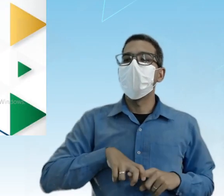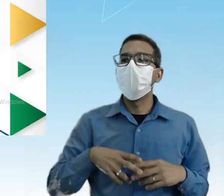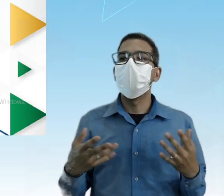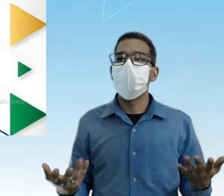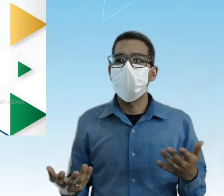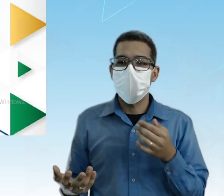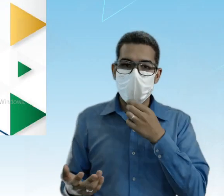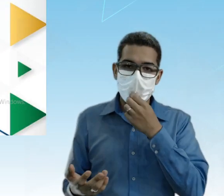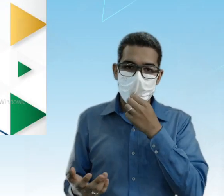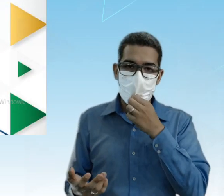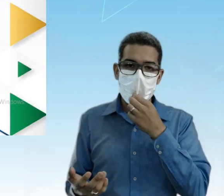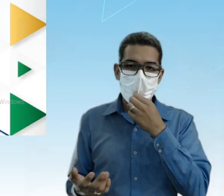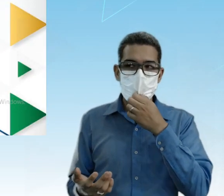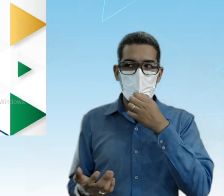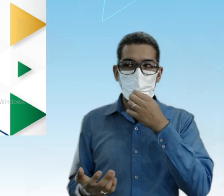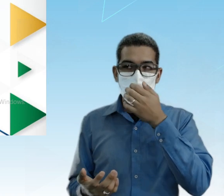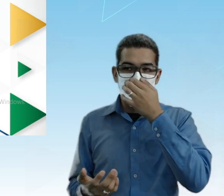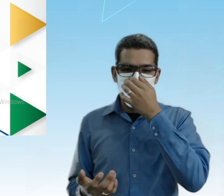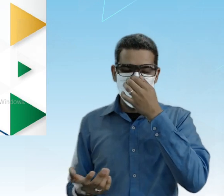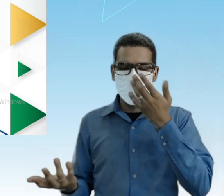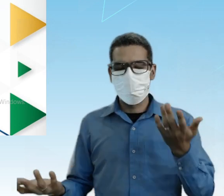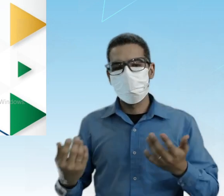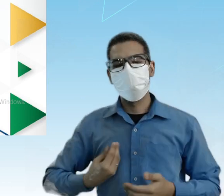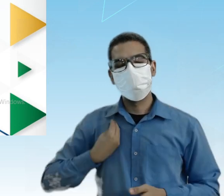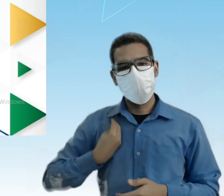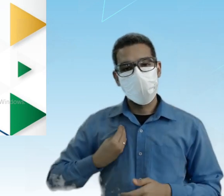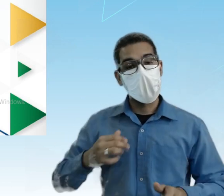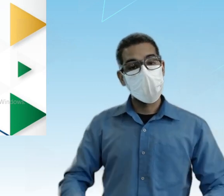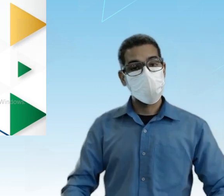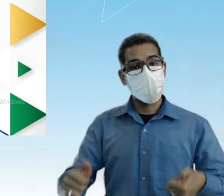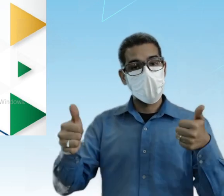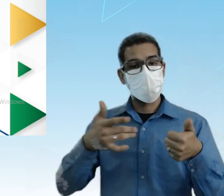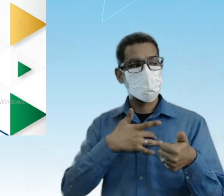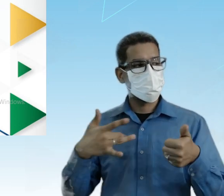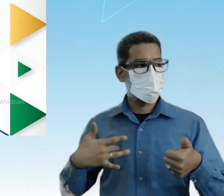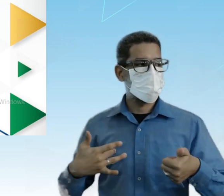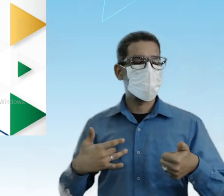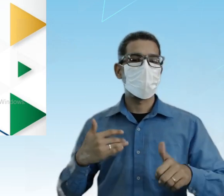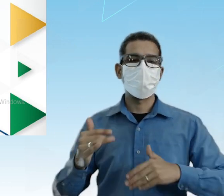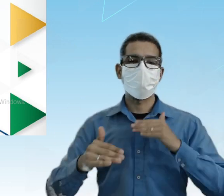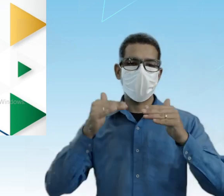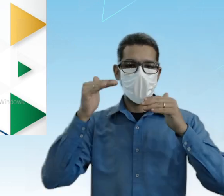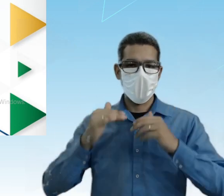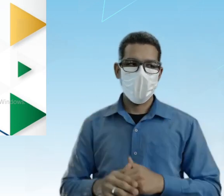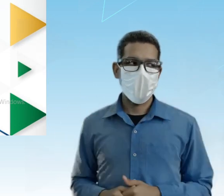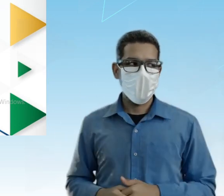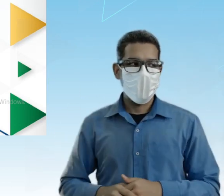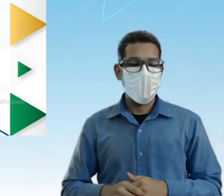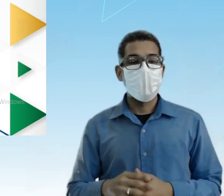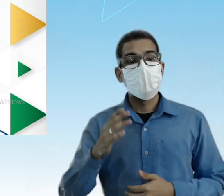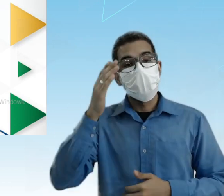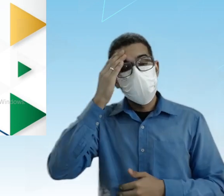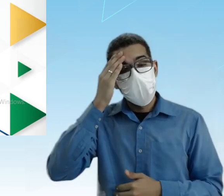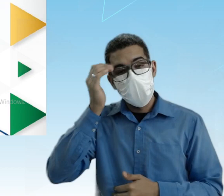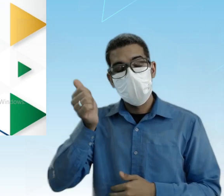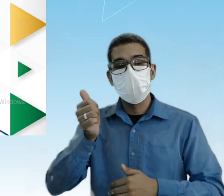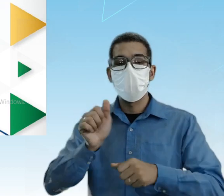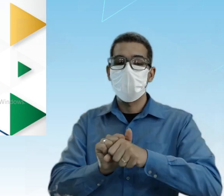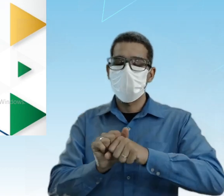amores? De melhorias nas condições de vida e saúde no país. Gente, mesmo com essa pandemia